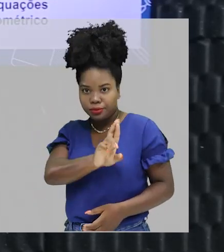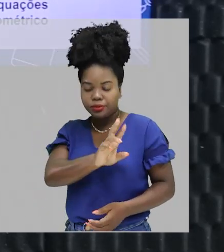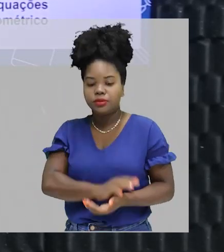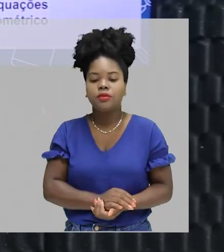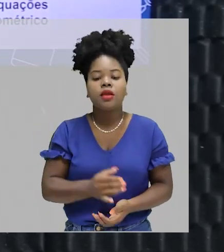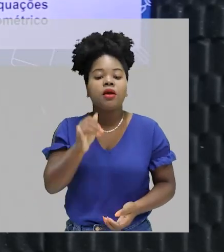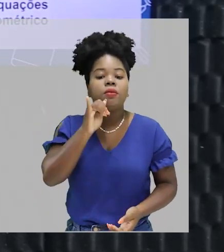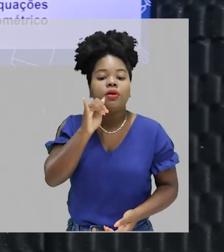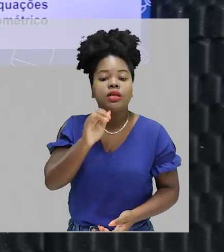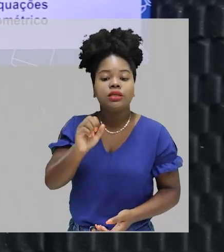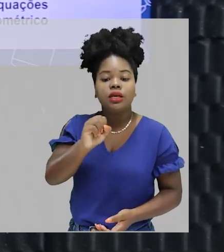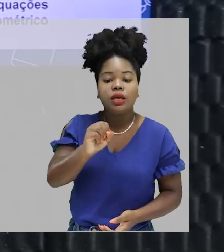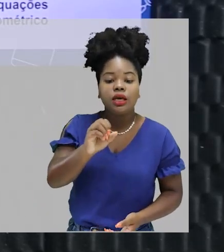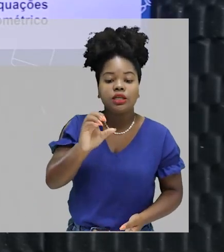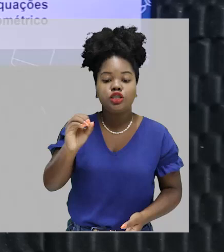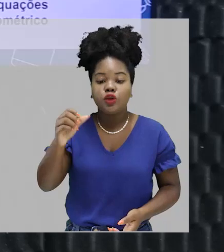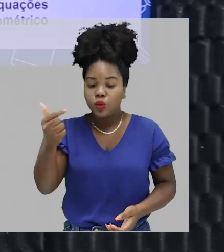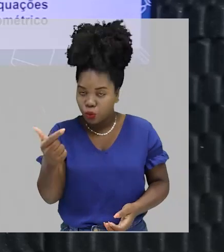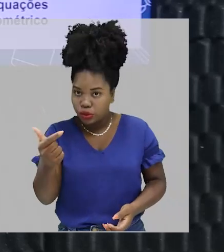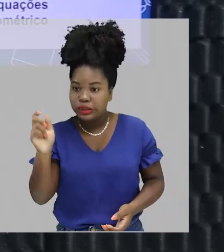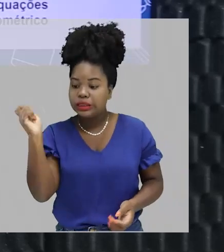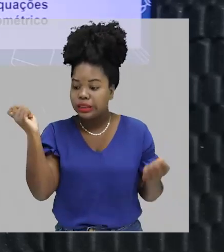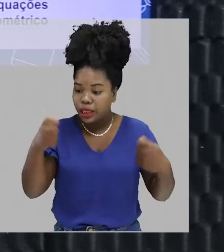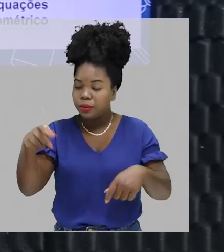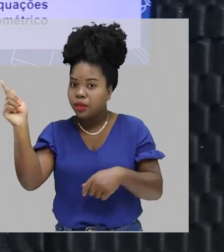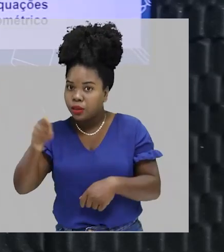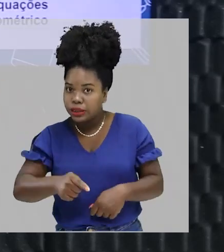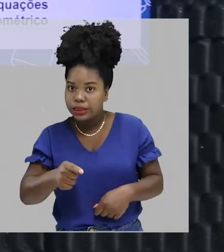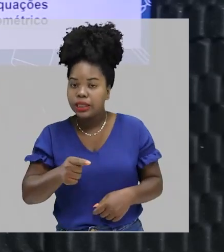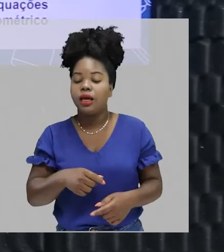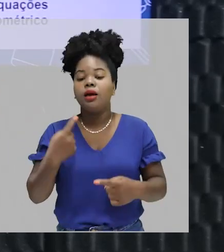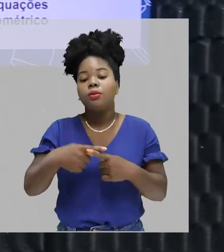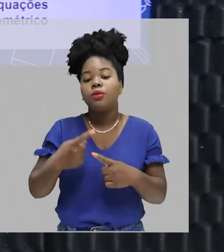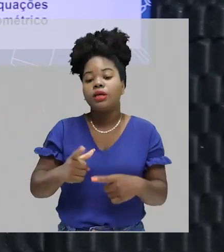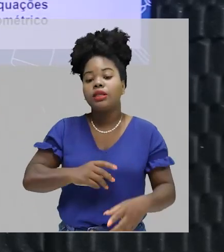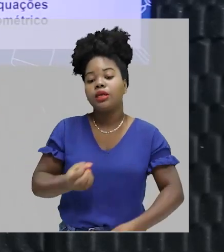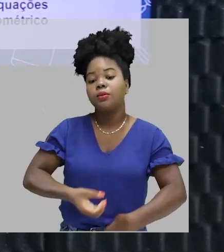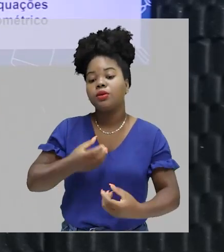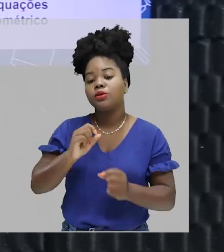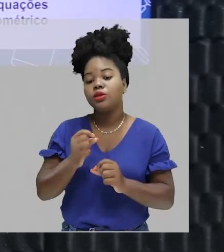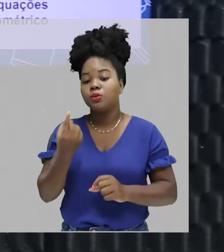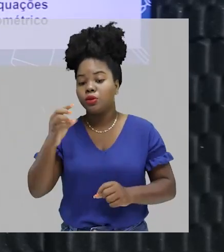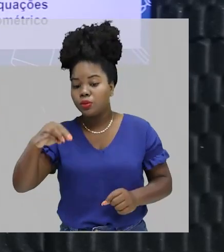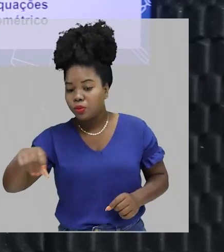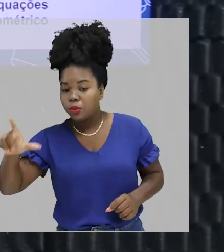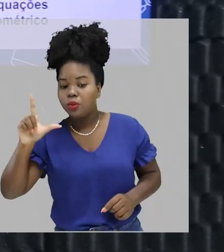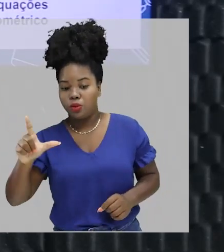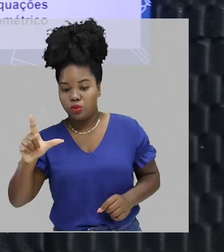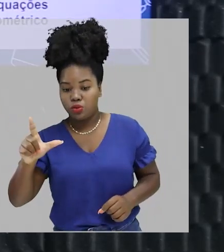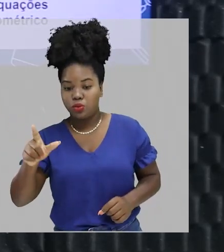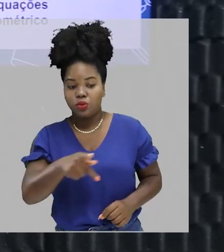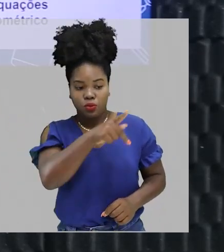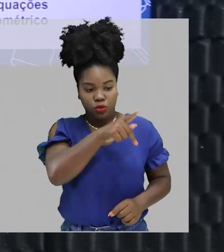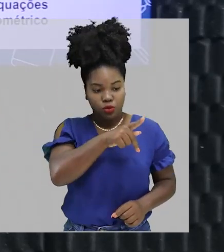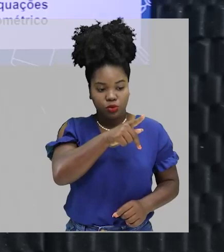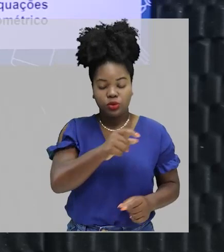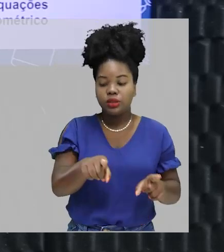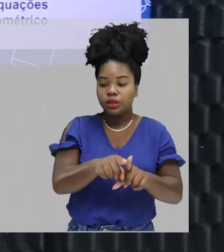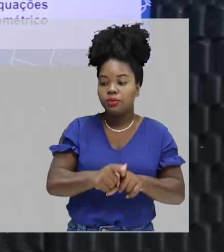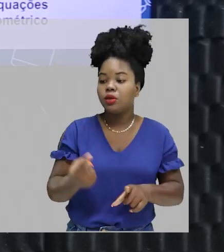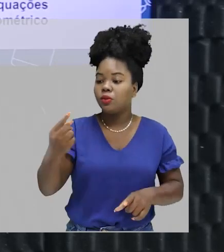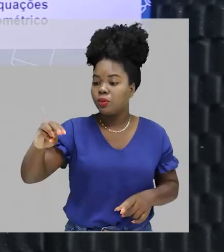posso cancelar o SO2, porque eu tenho a formação de 1 mol no produto, e eu tenho aqui 1 mol no